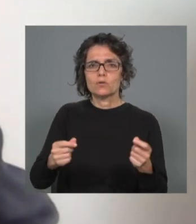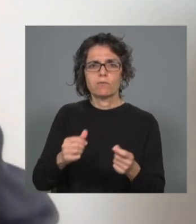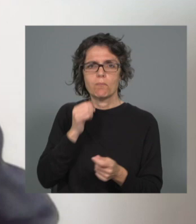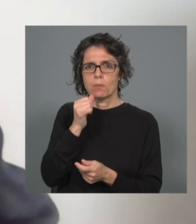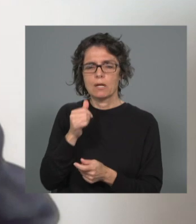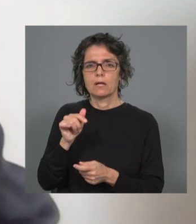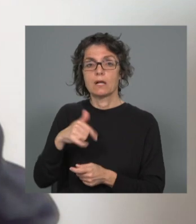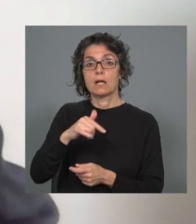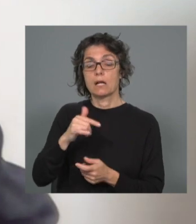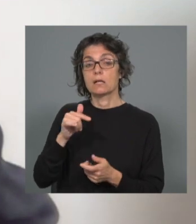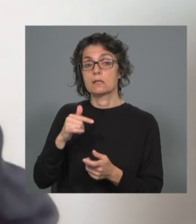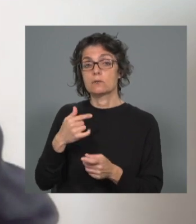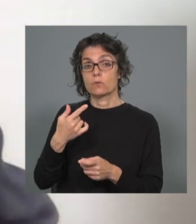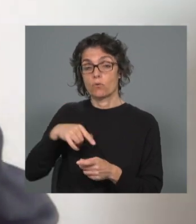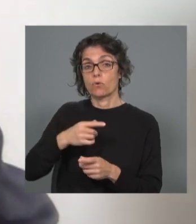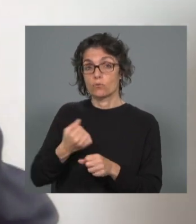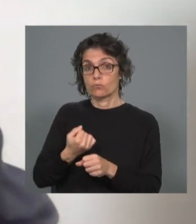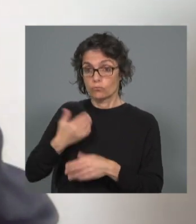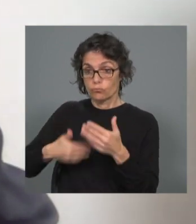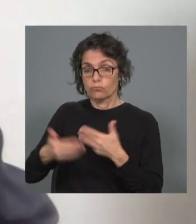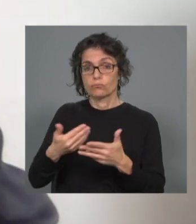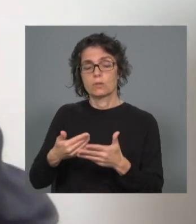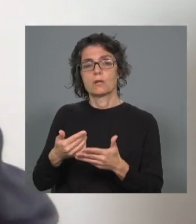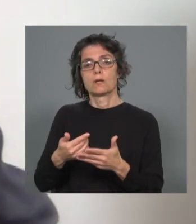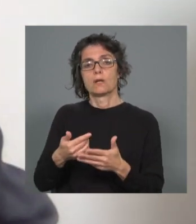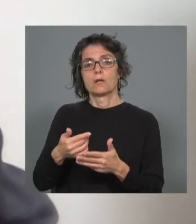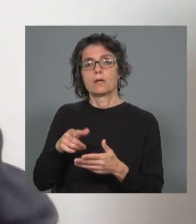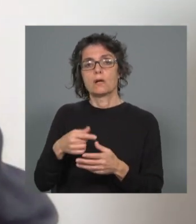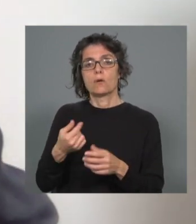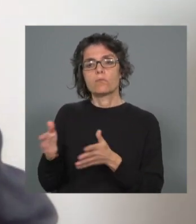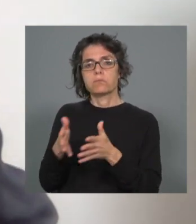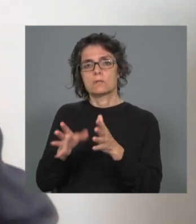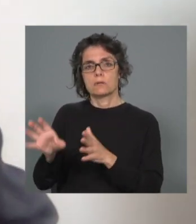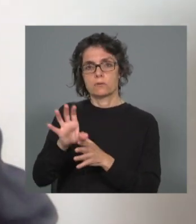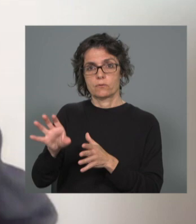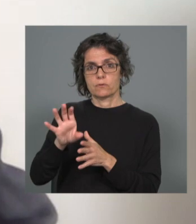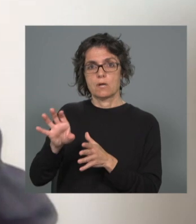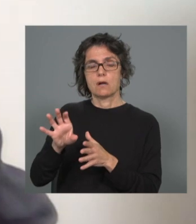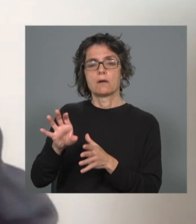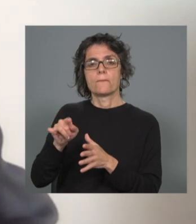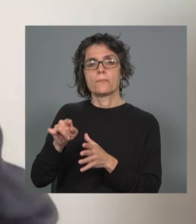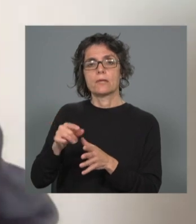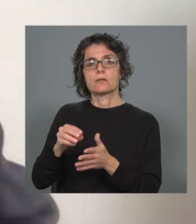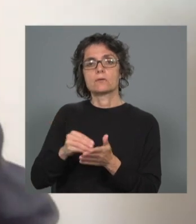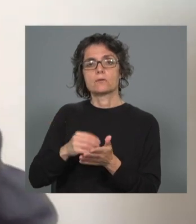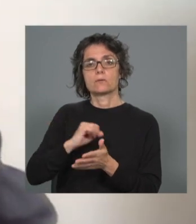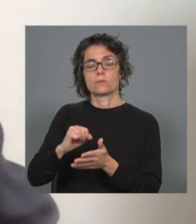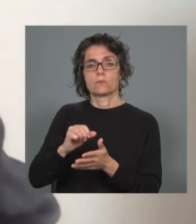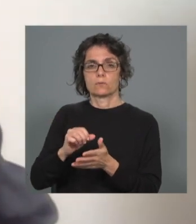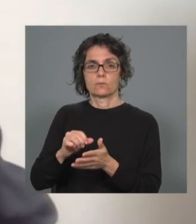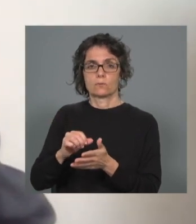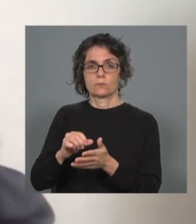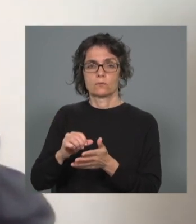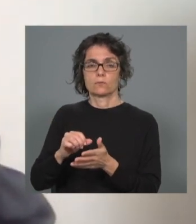concluído a nossa pressão durante 10 anos, a constituição de uma estratégia nacional de luta contra a pobreza, importa agora